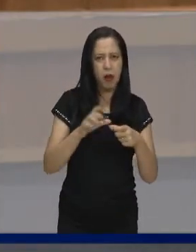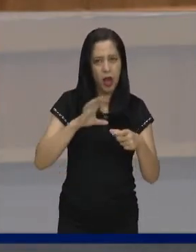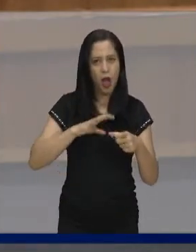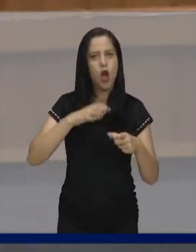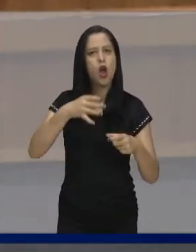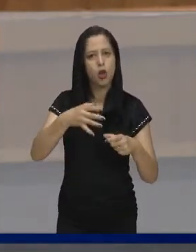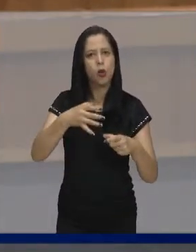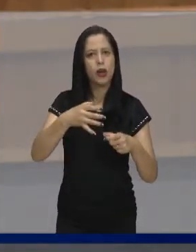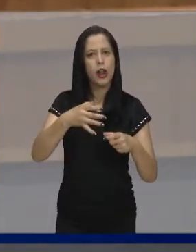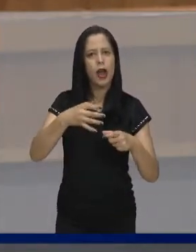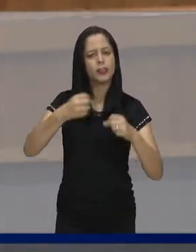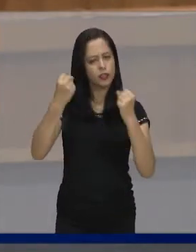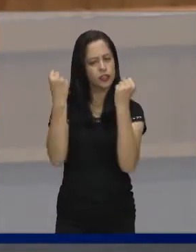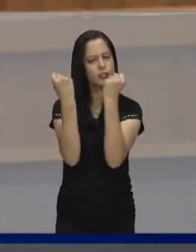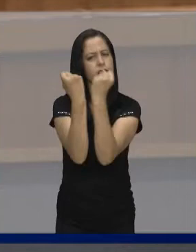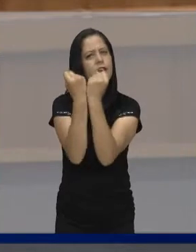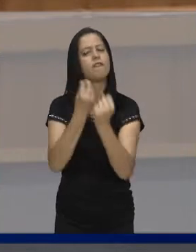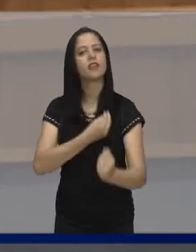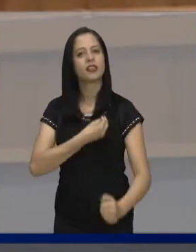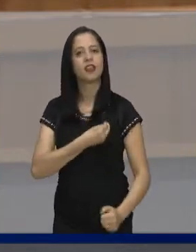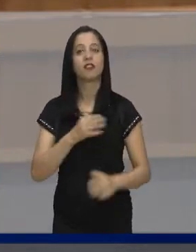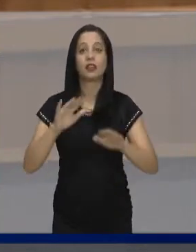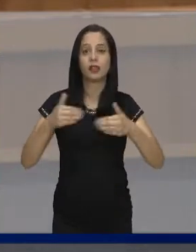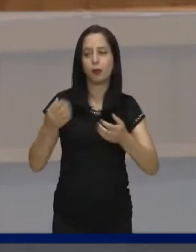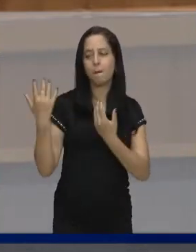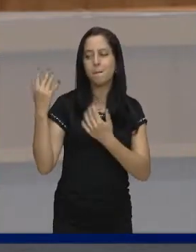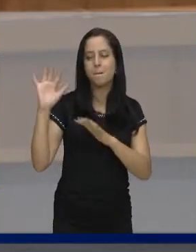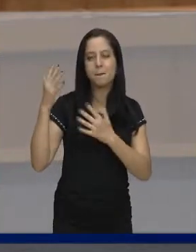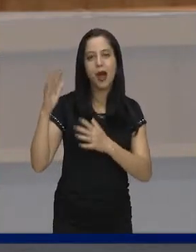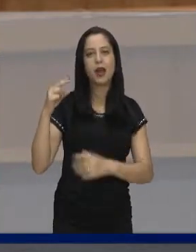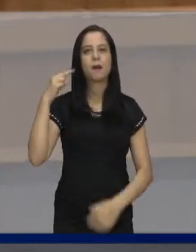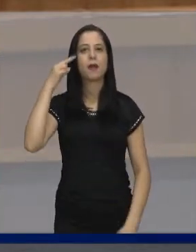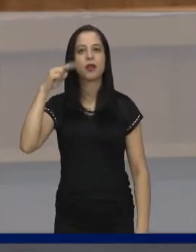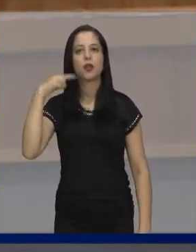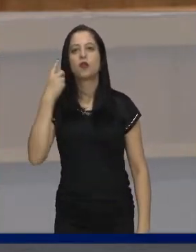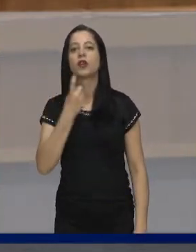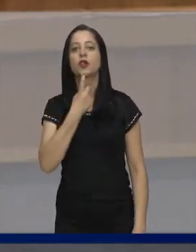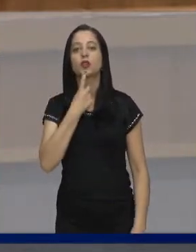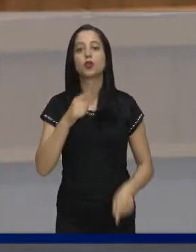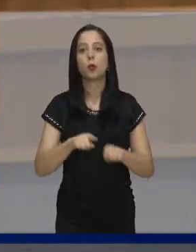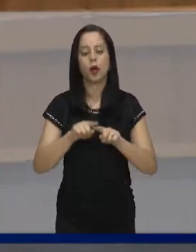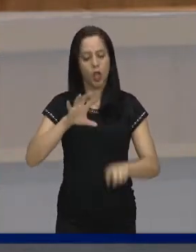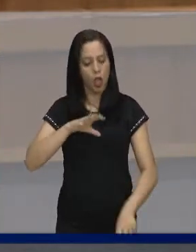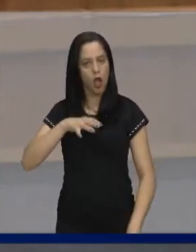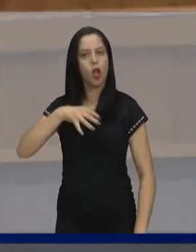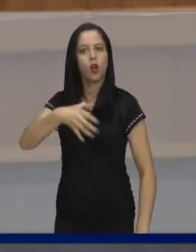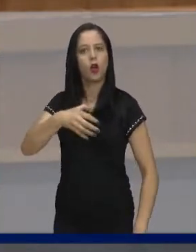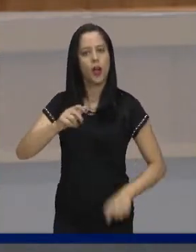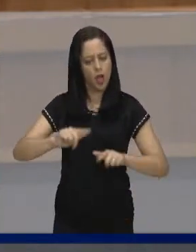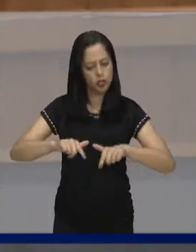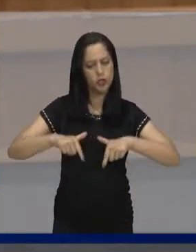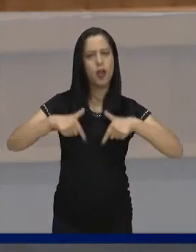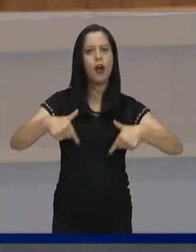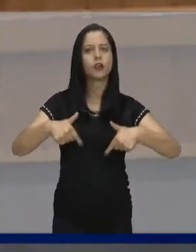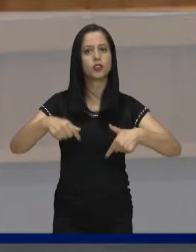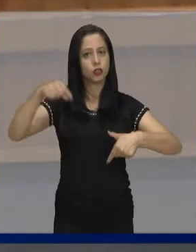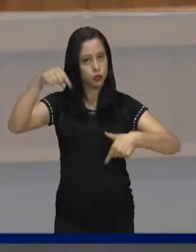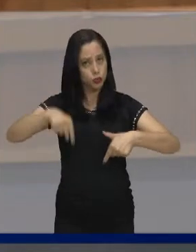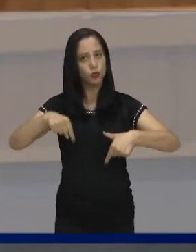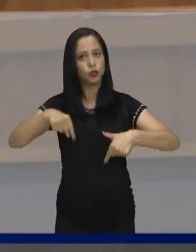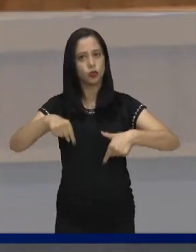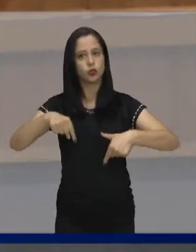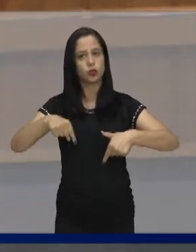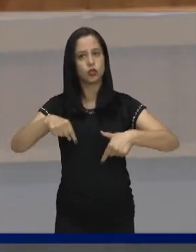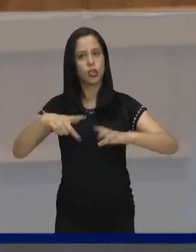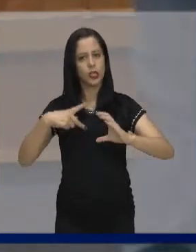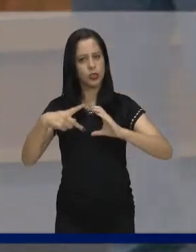Então, parabéns ao parlamentar, ao Juvenil, por ter coragem de levantar essa bandeira aqui no nosso parlamento e também